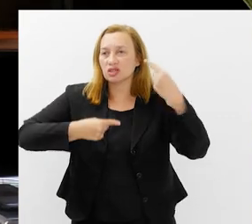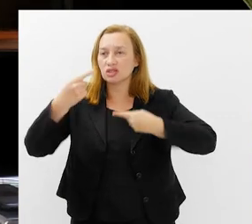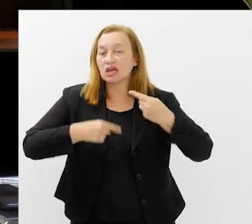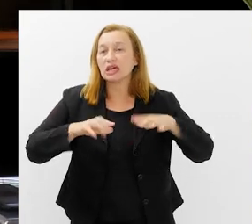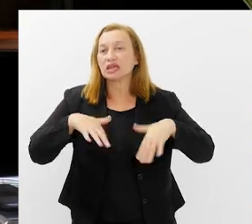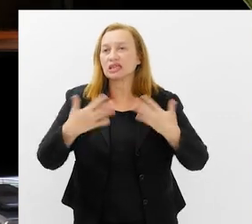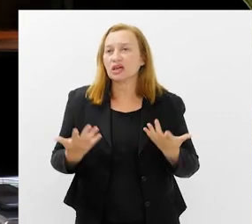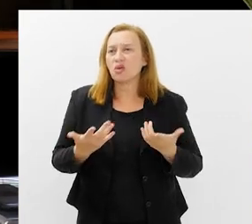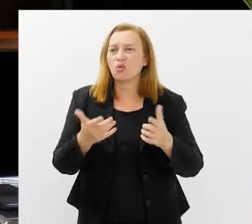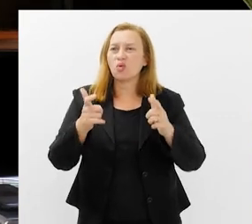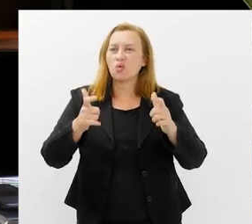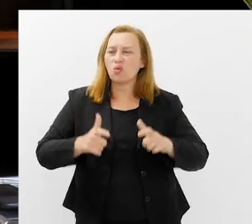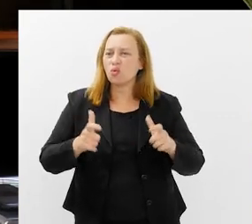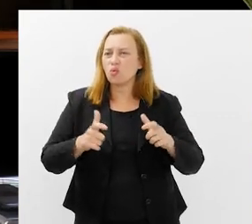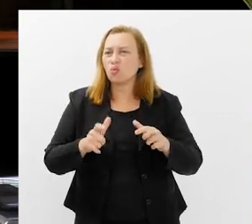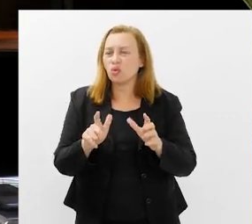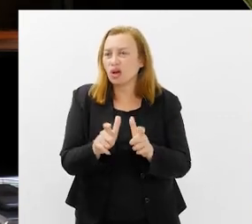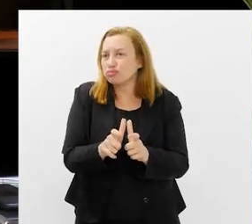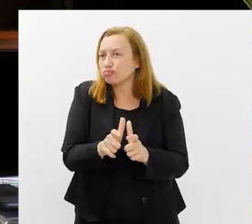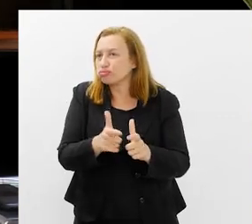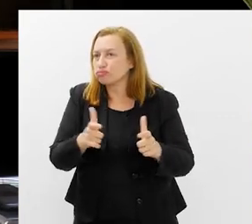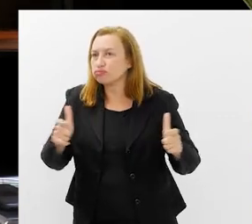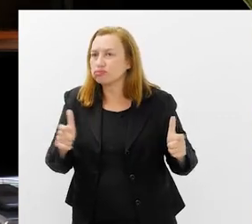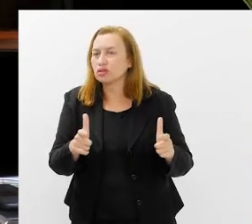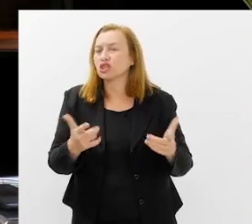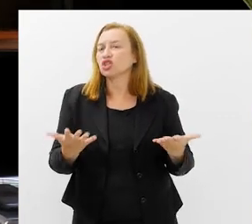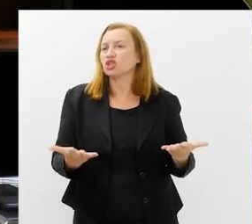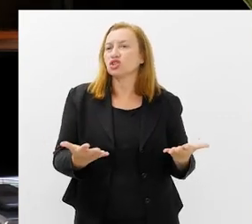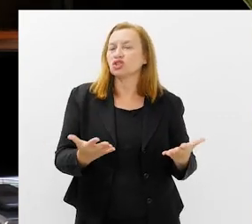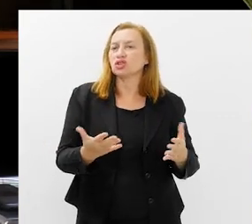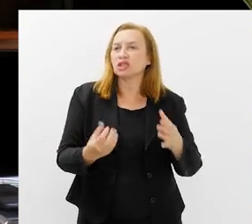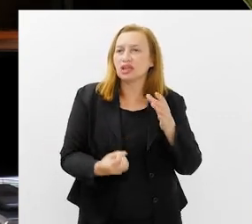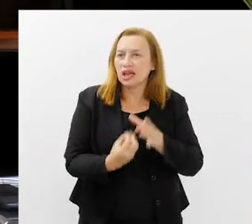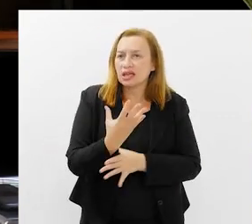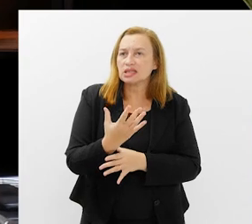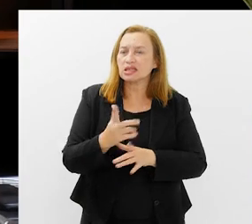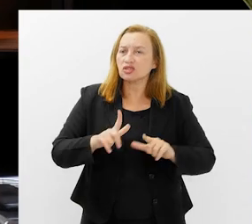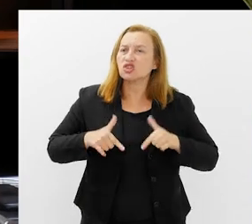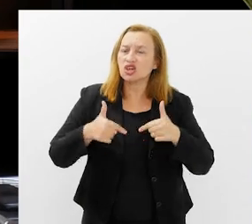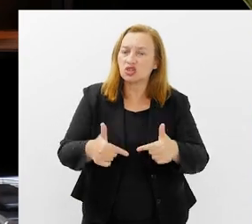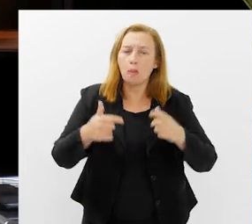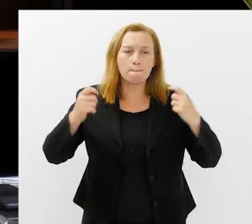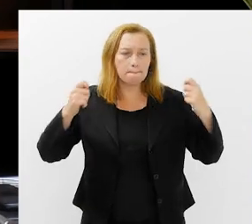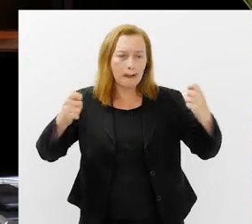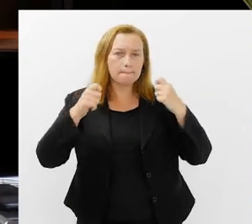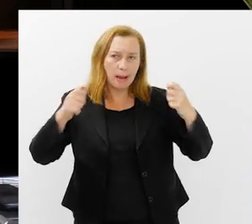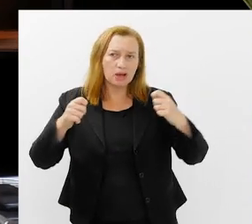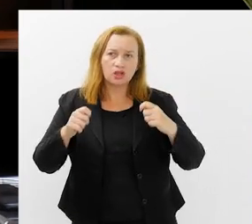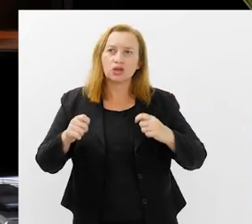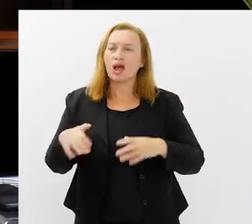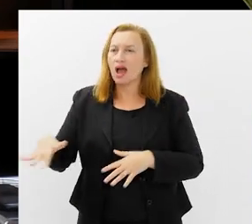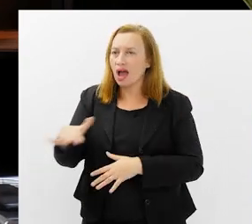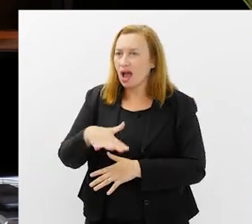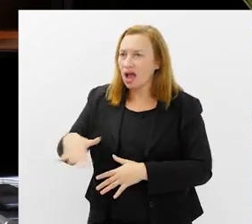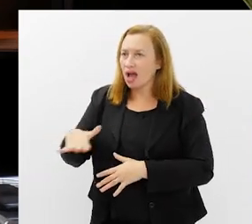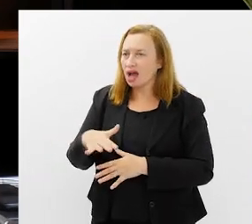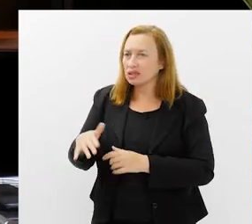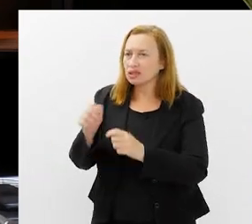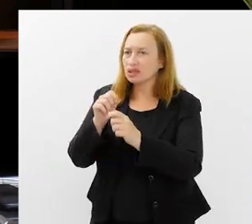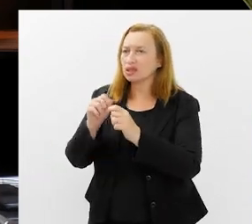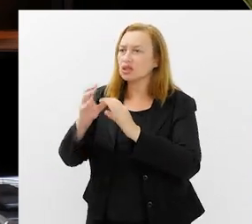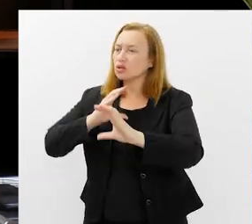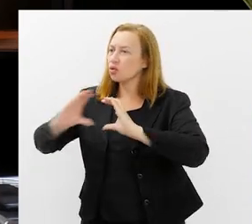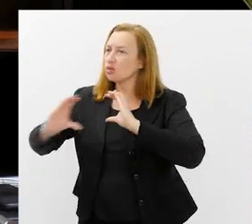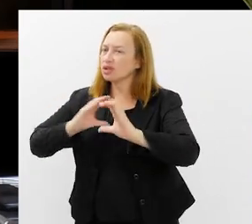discussões. Então, o campo é muito vasto, o campo de consultivo, o campo de atuação militante, o campo